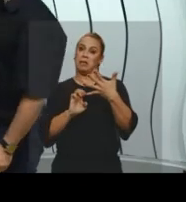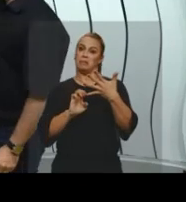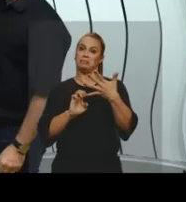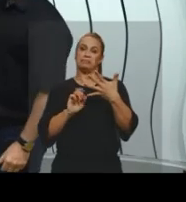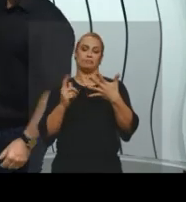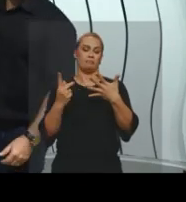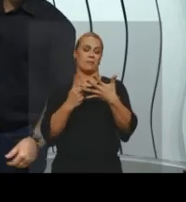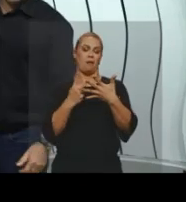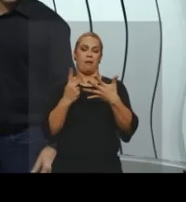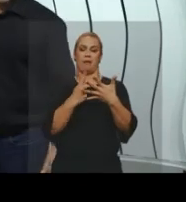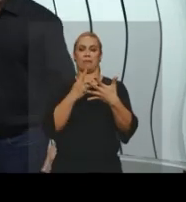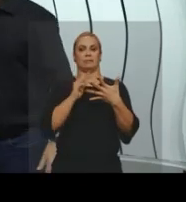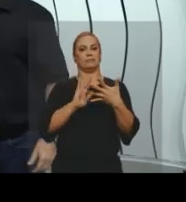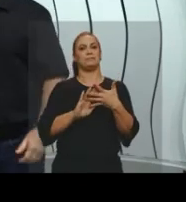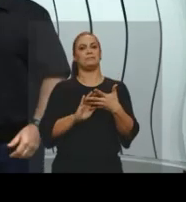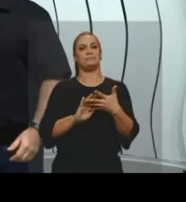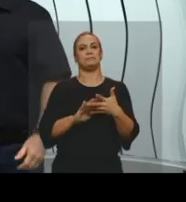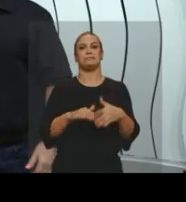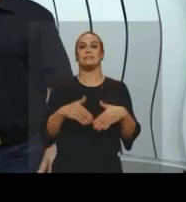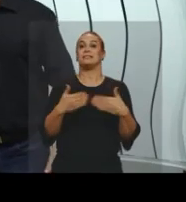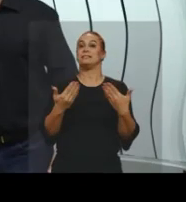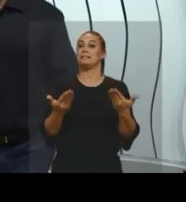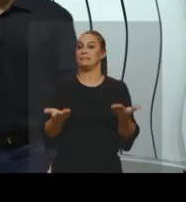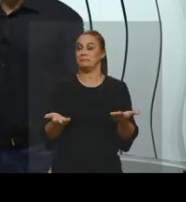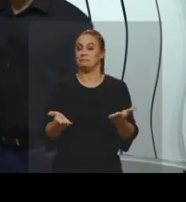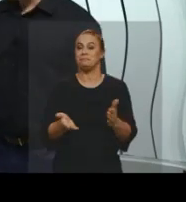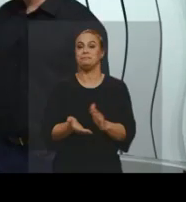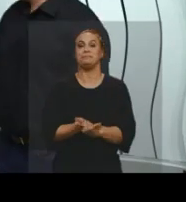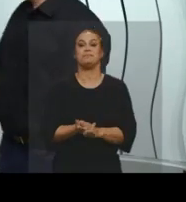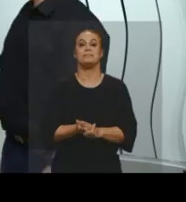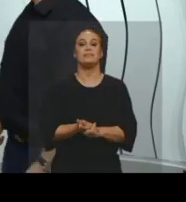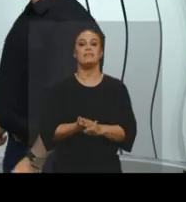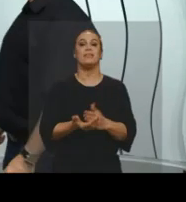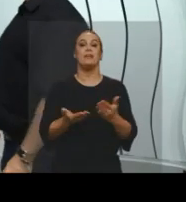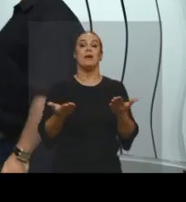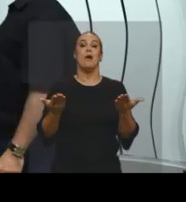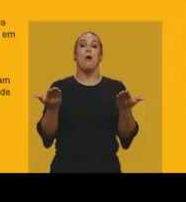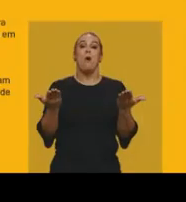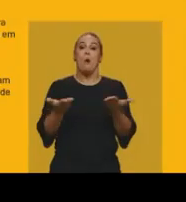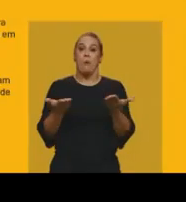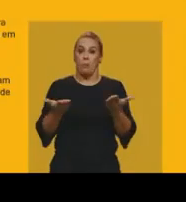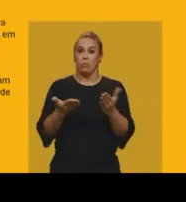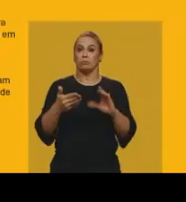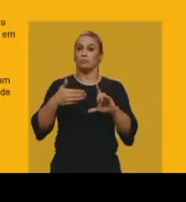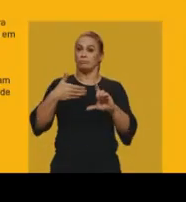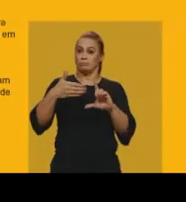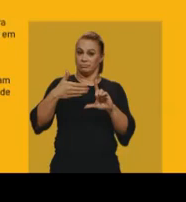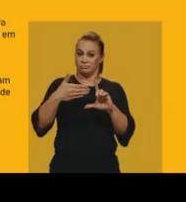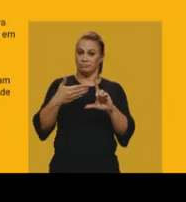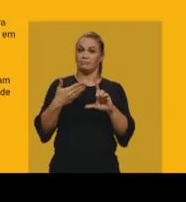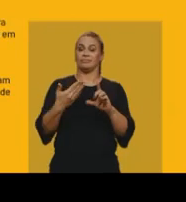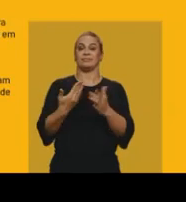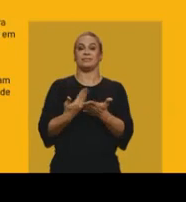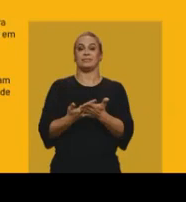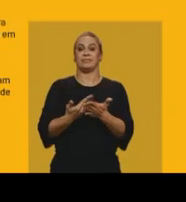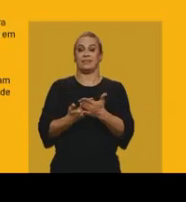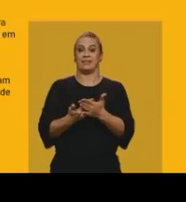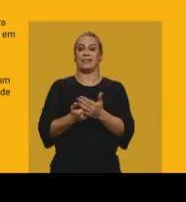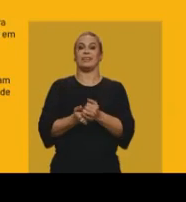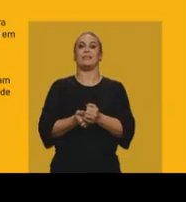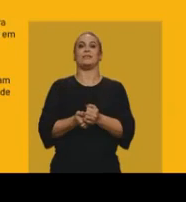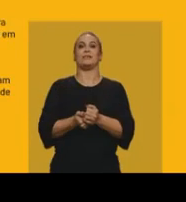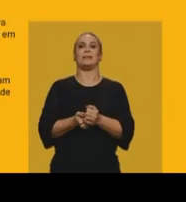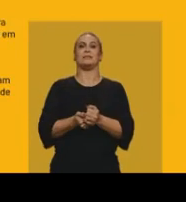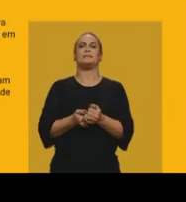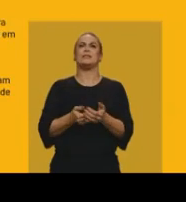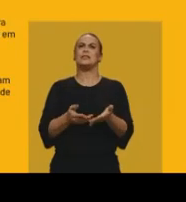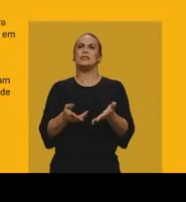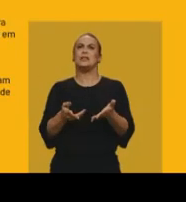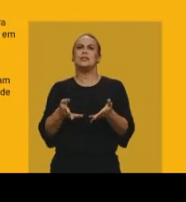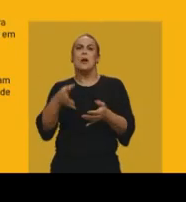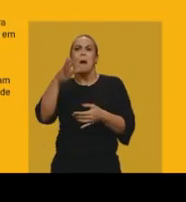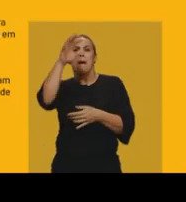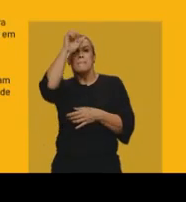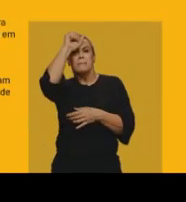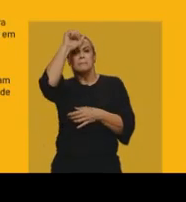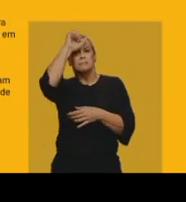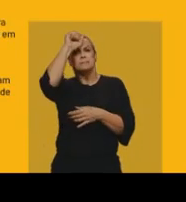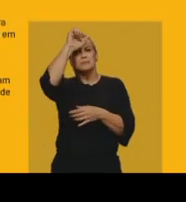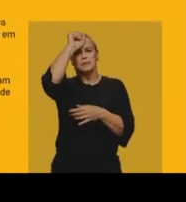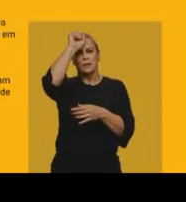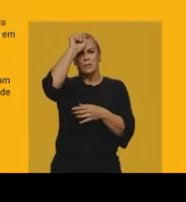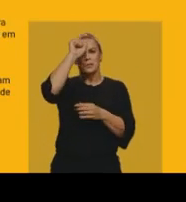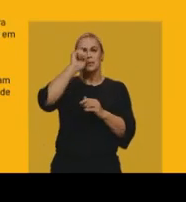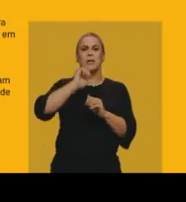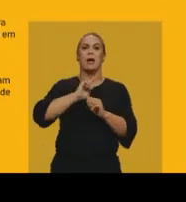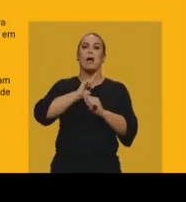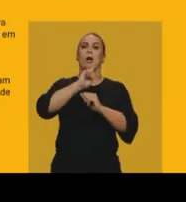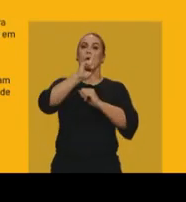Bom, fechando na aula de hoje, a gente percebeu que a globalização enfatiza ainda mais